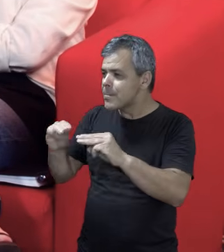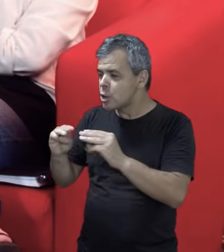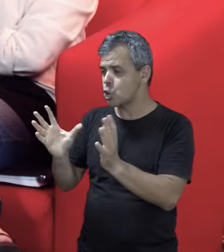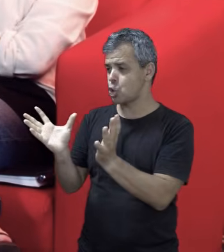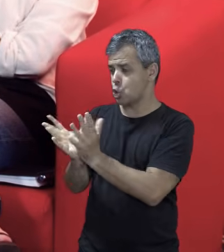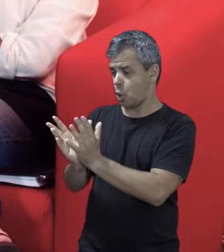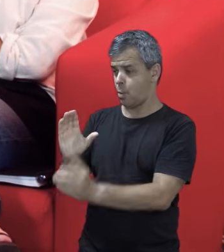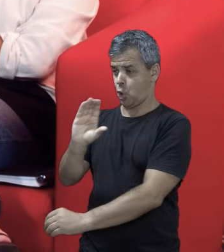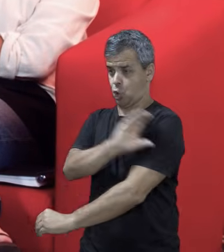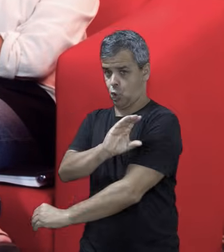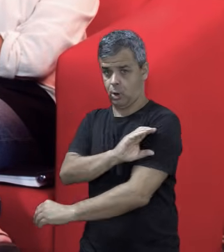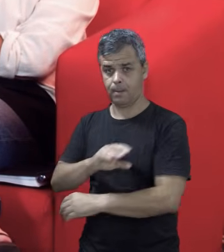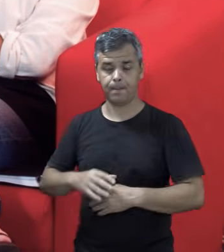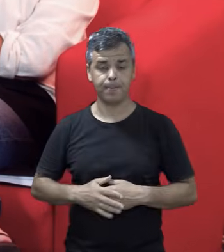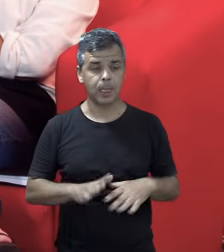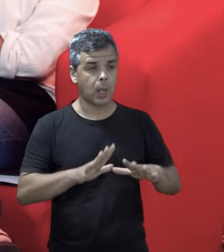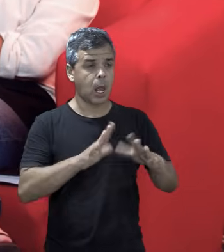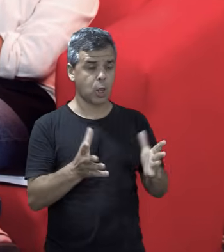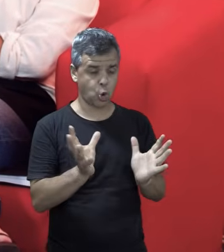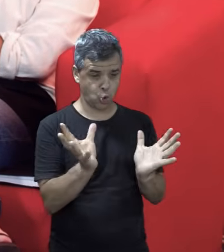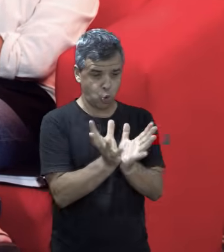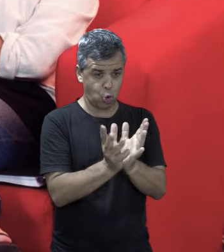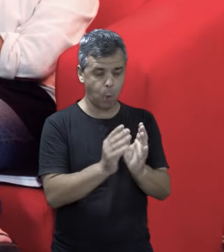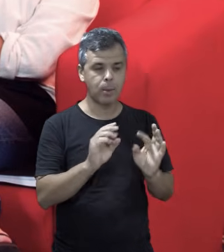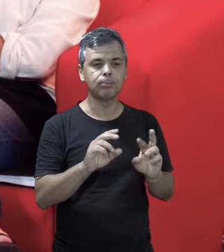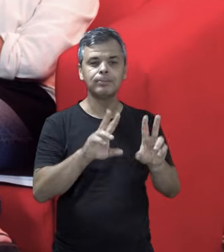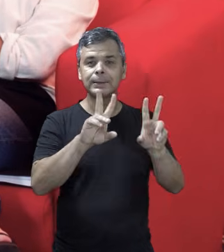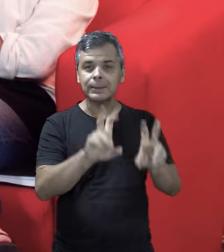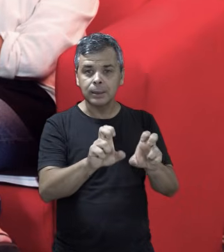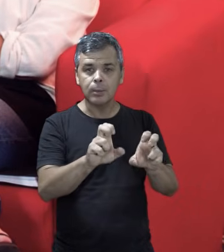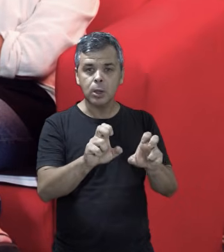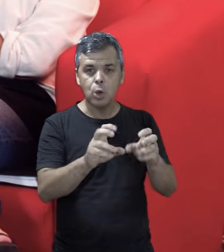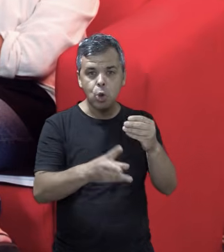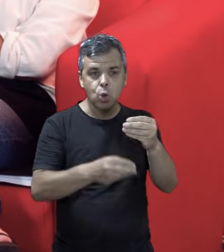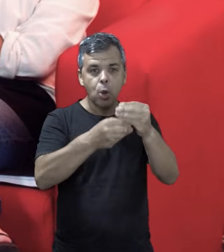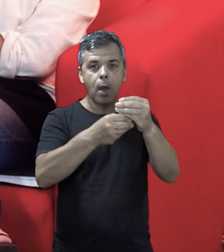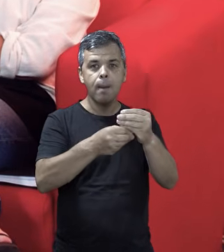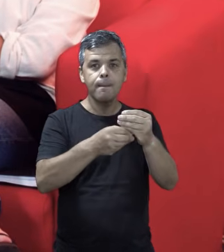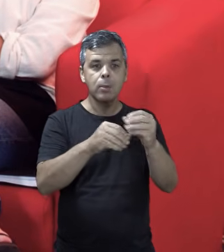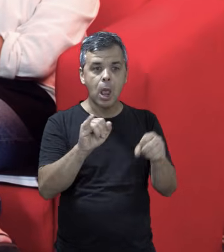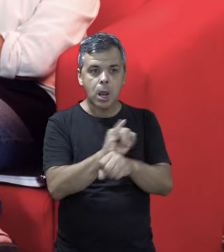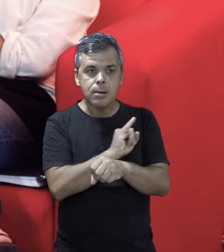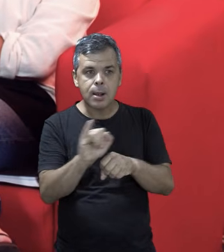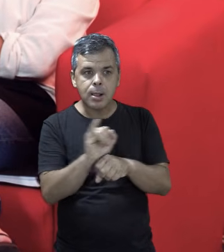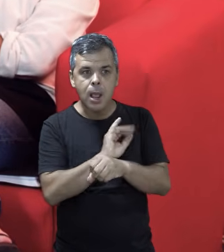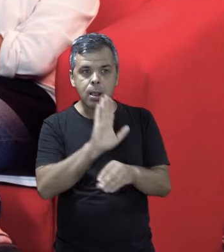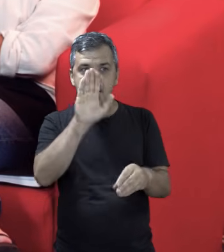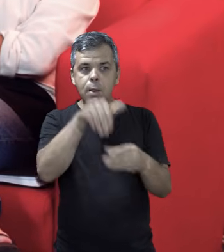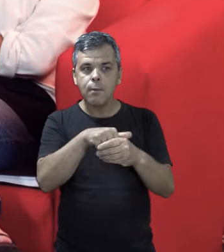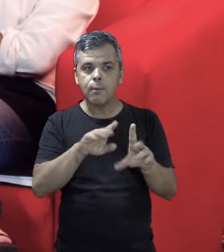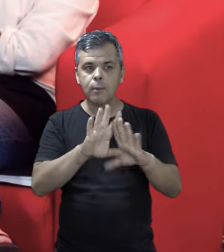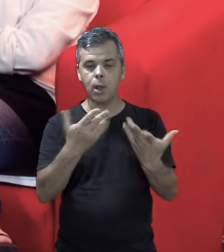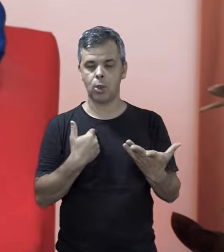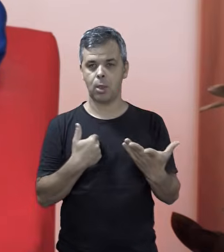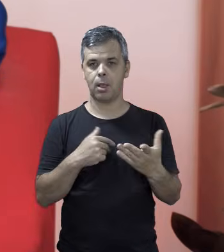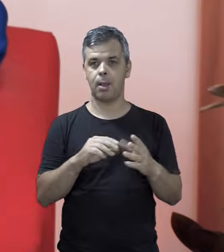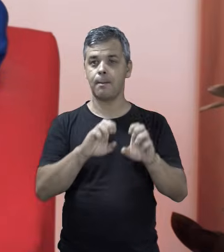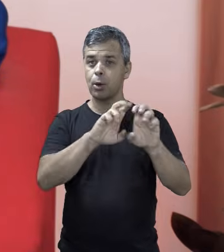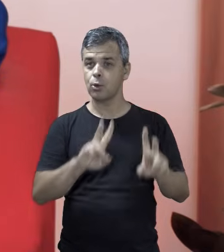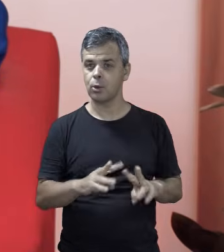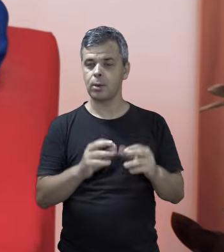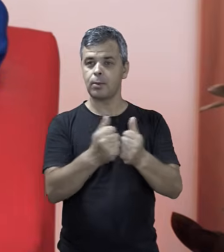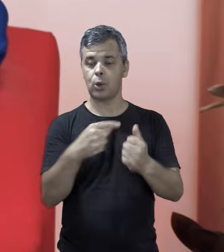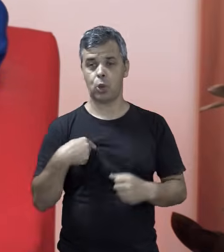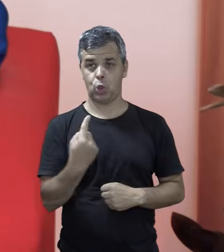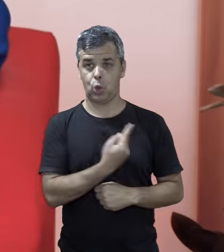que você está coordenando. Então, o meu grupo trata da conjuntura e da tática eleitoral. Do ponto de vista da conjuntura,